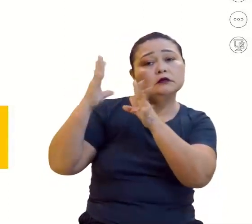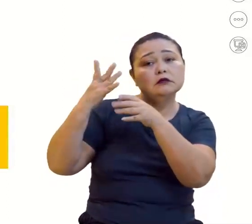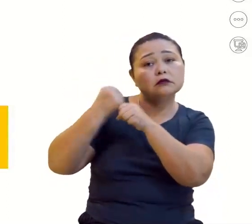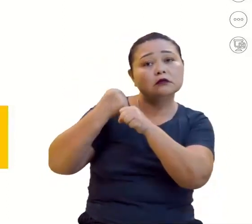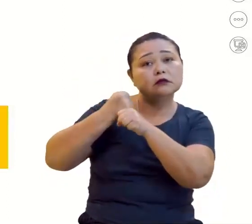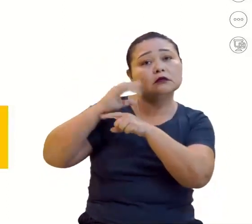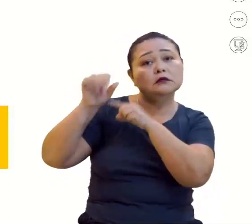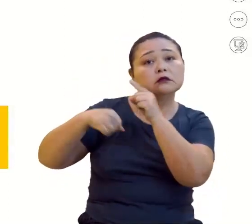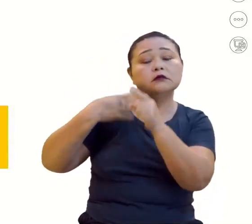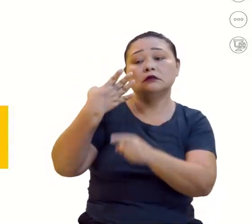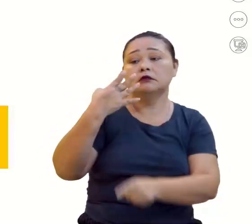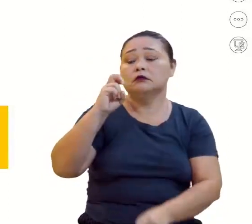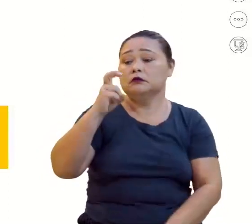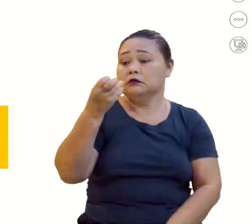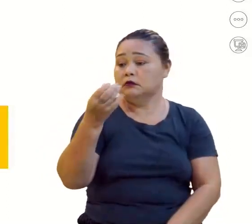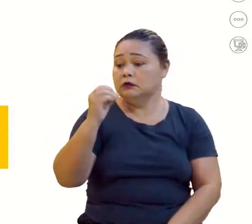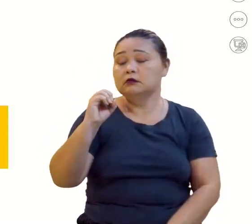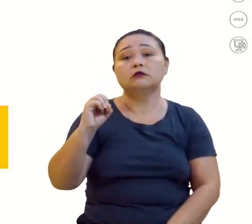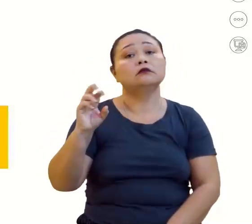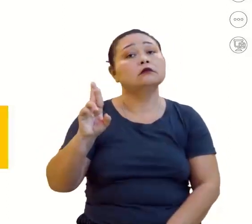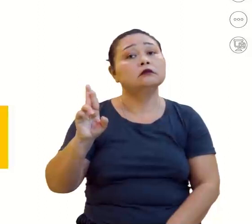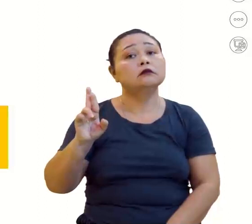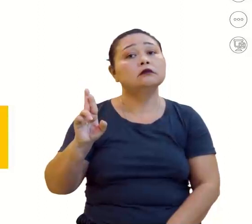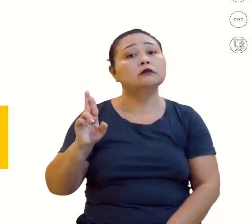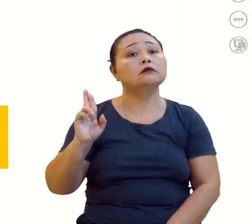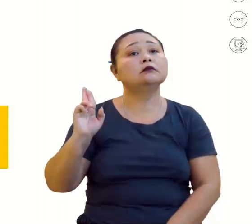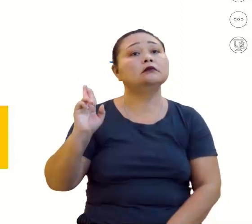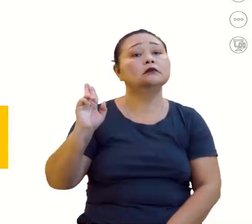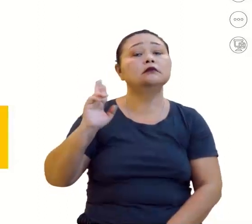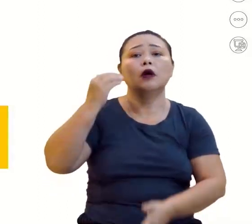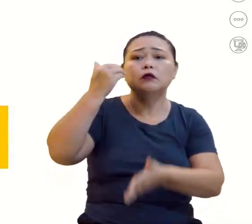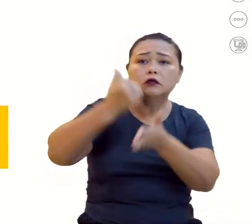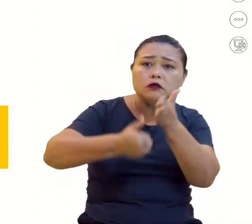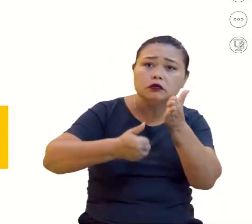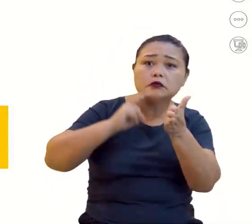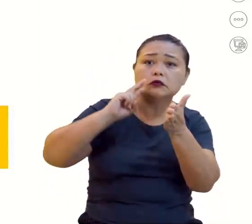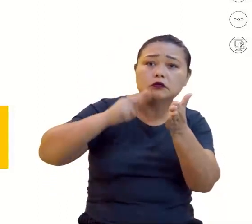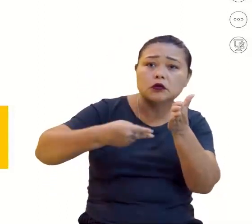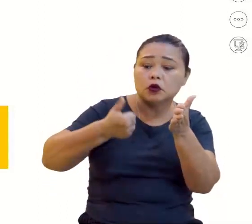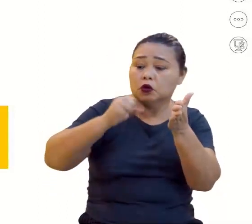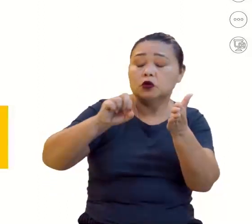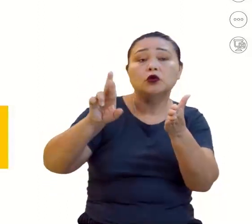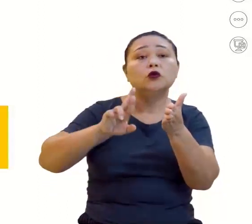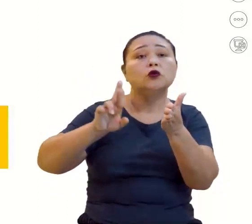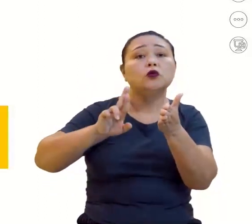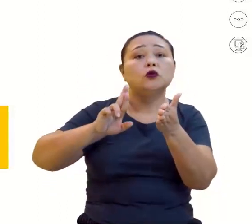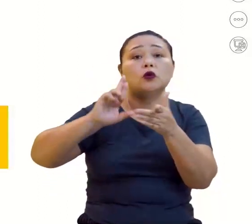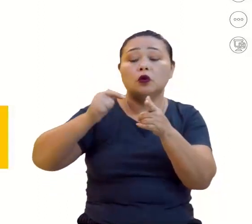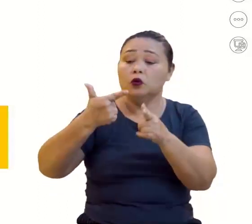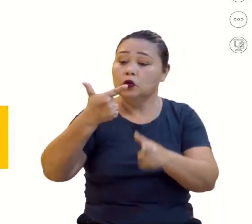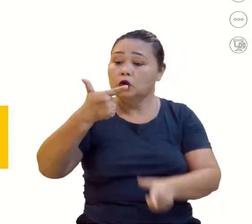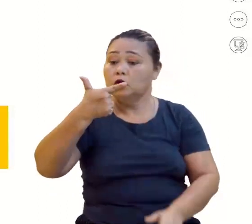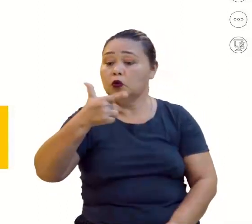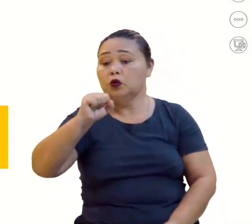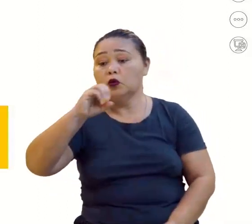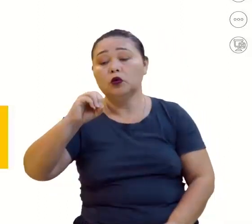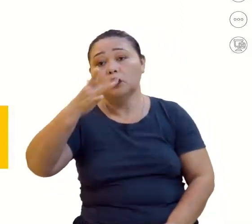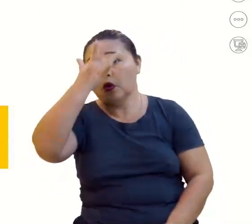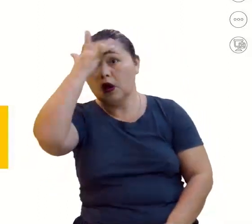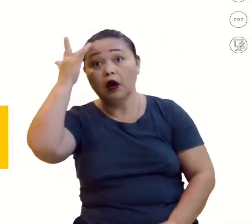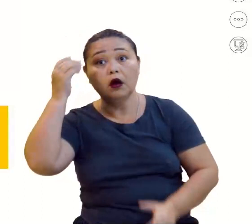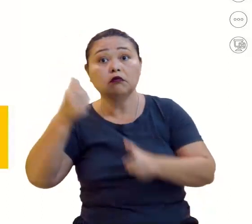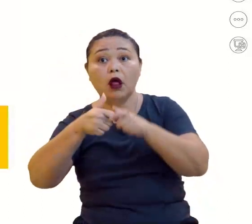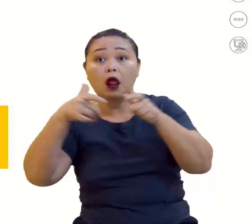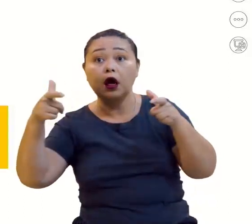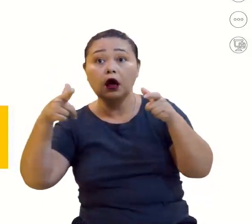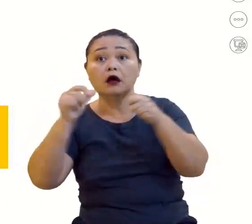direitinho, 4.560. Ah, diminuiu mais R$1. Ó, legal, R$18. Agora aumentou para 280 pessoas, porque